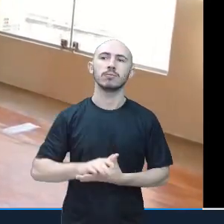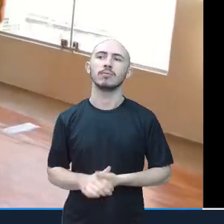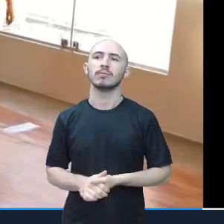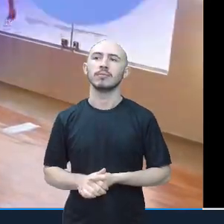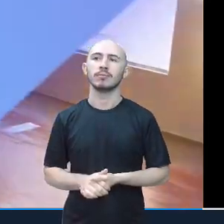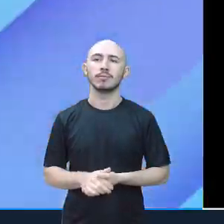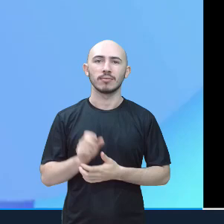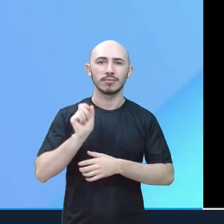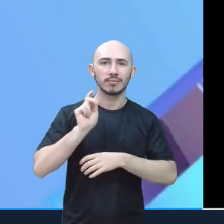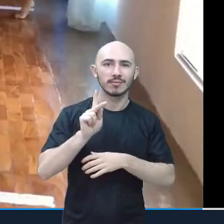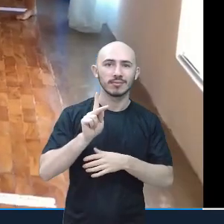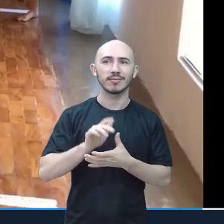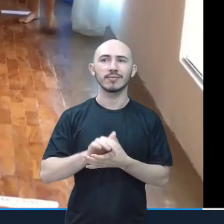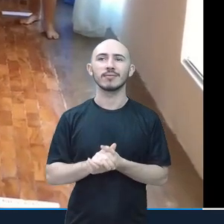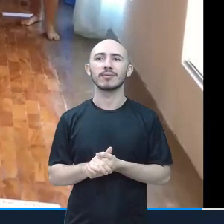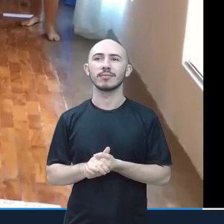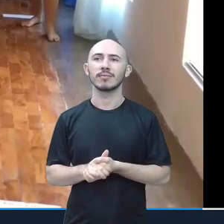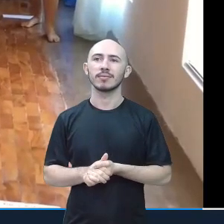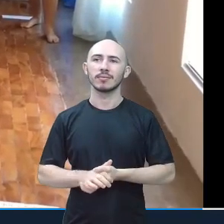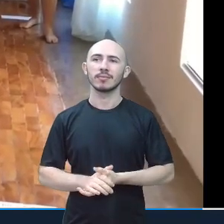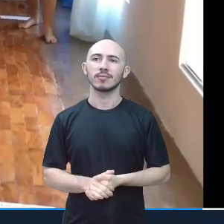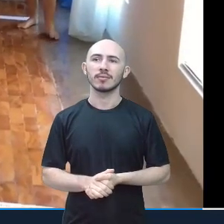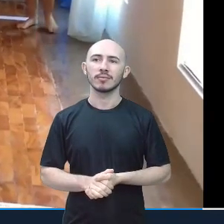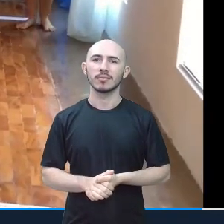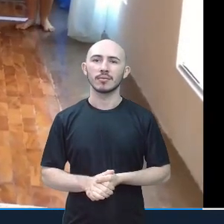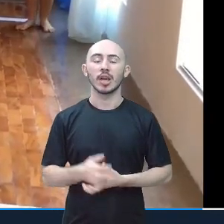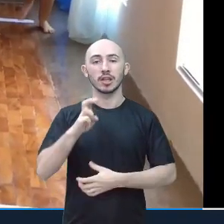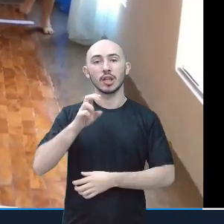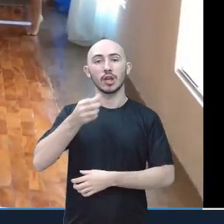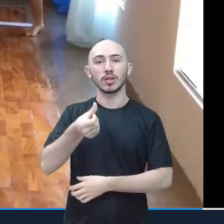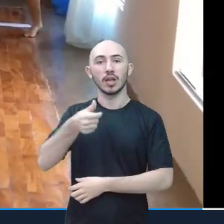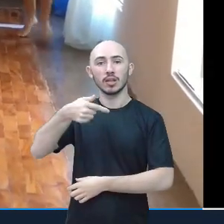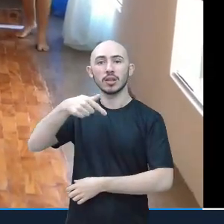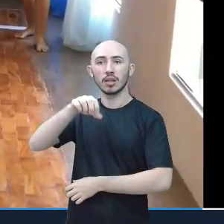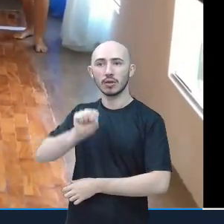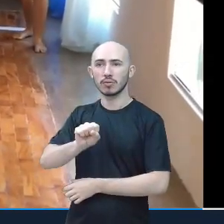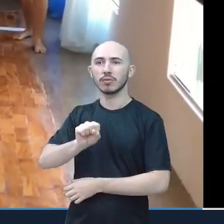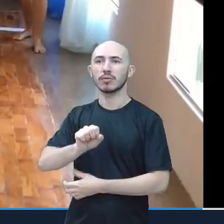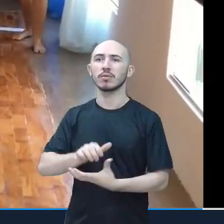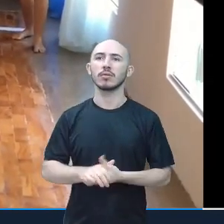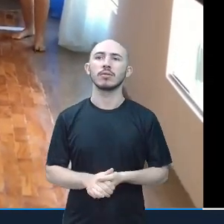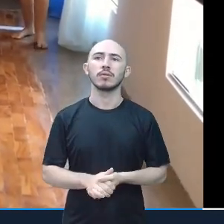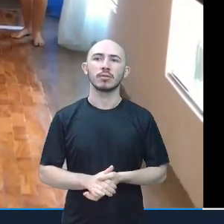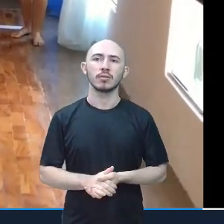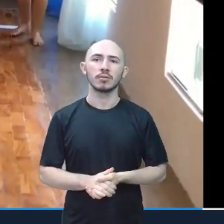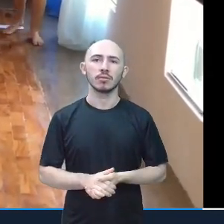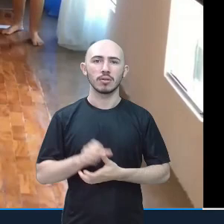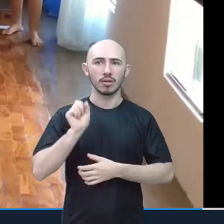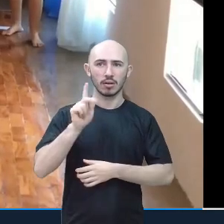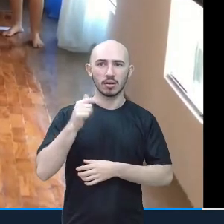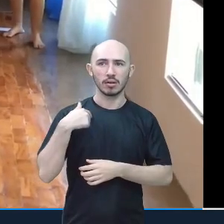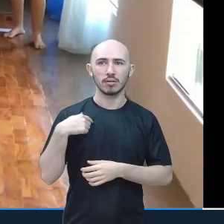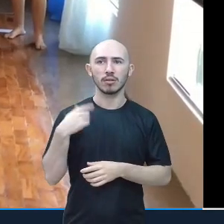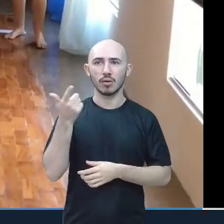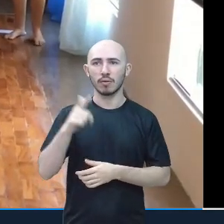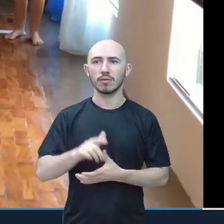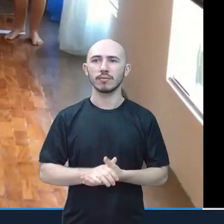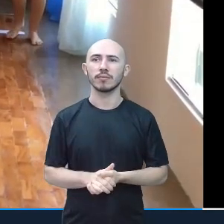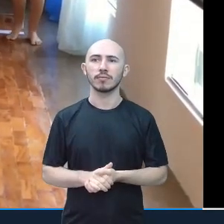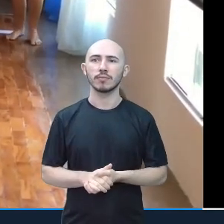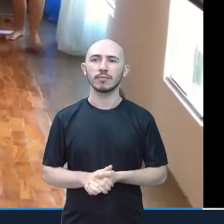beleza? Taca, bum, 5, 6, 7, e levanta, taca, bum, beleza? Vamos tentar fazer pulando?